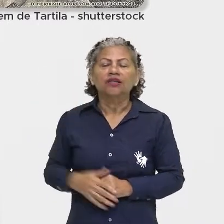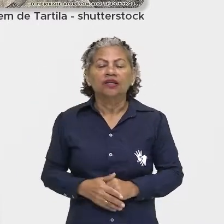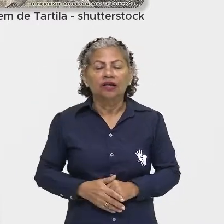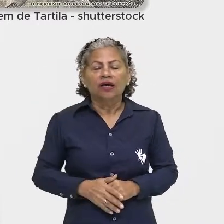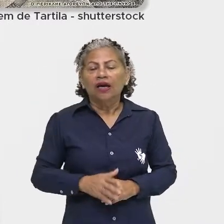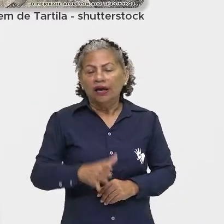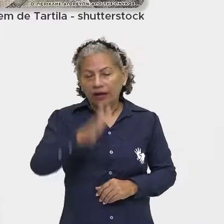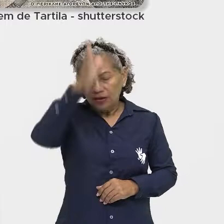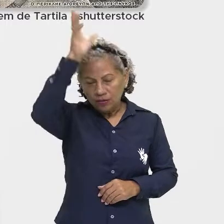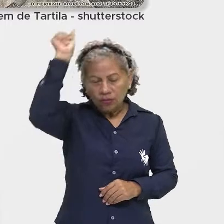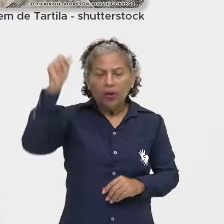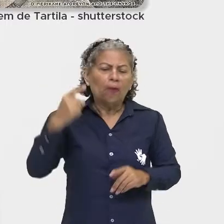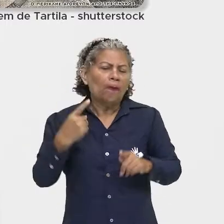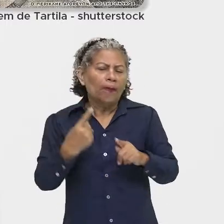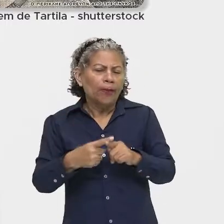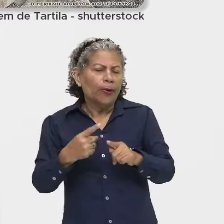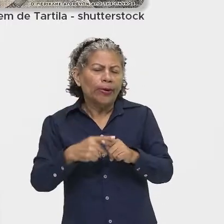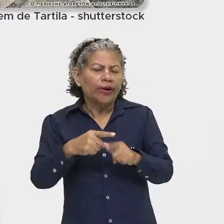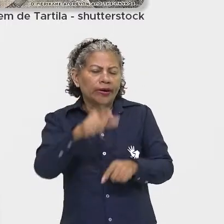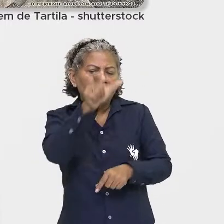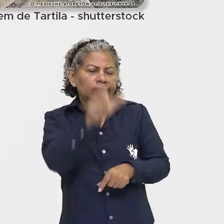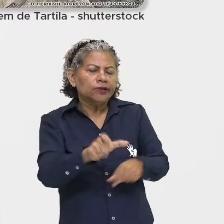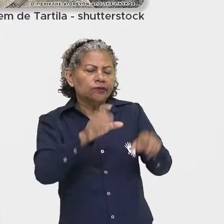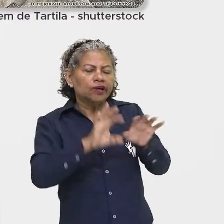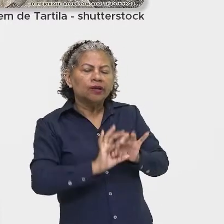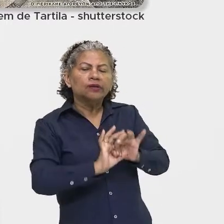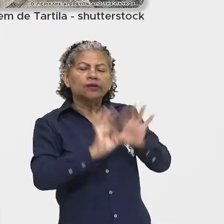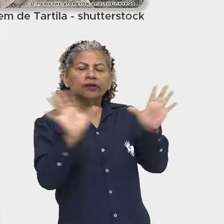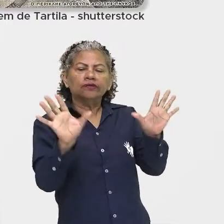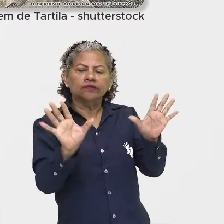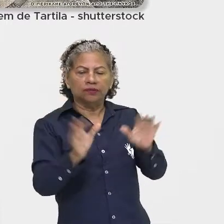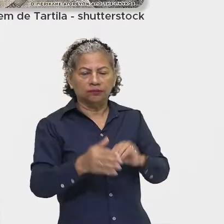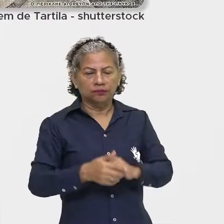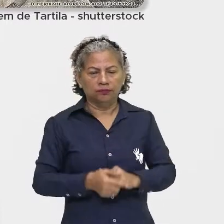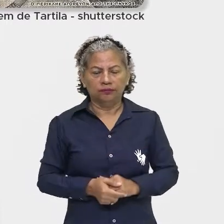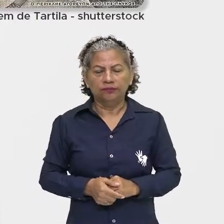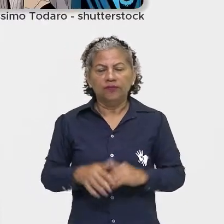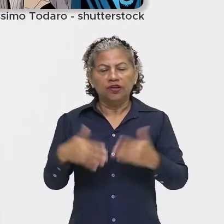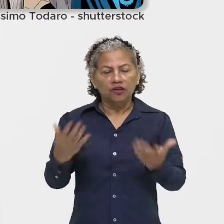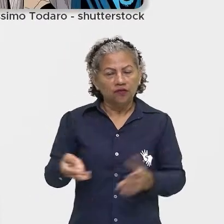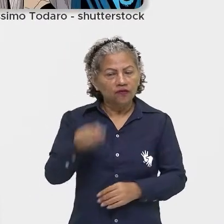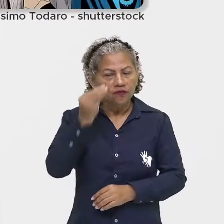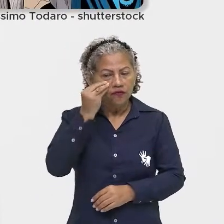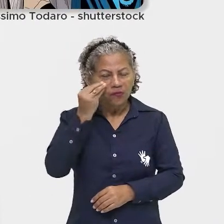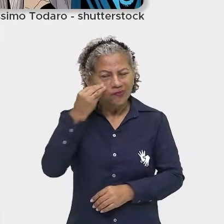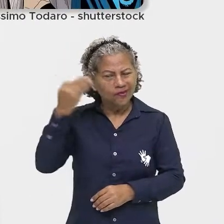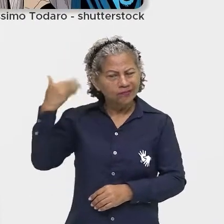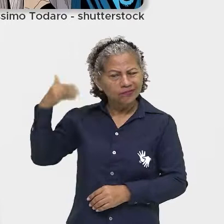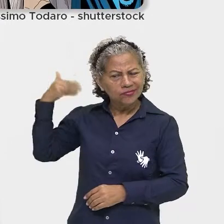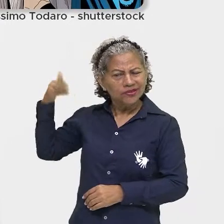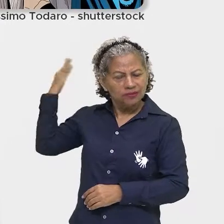e escravizadas. Então vamos ver os direitos e deveres do cidadão grego antigo.